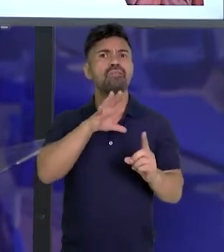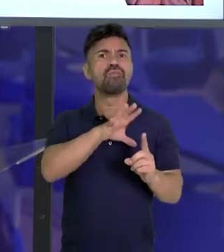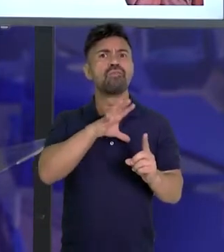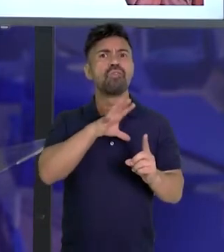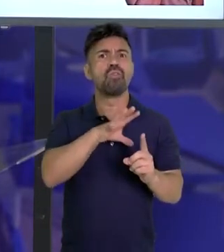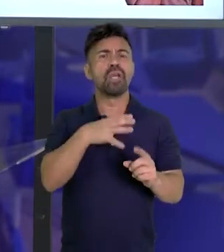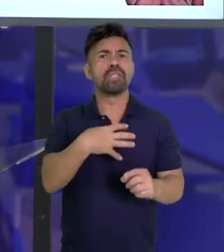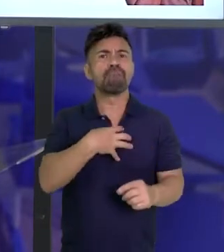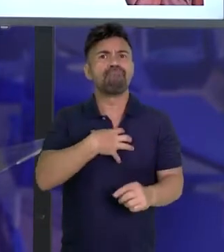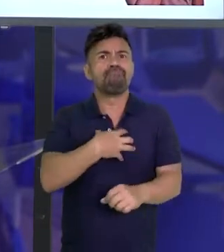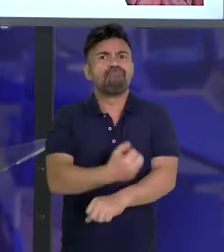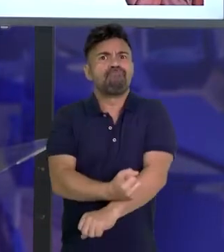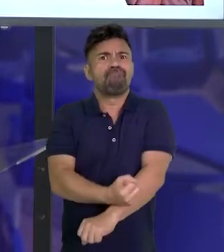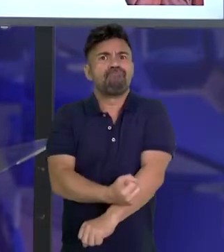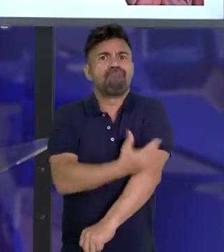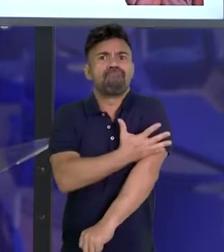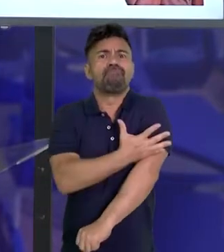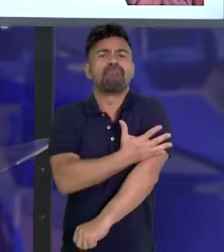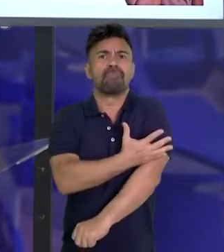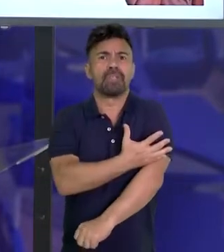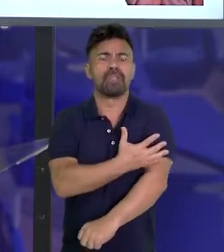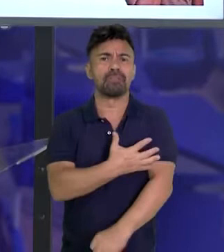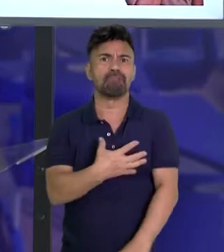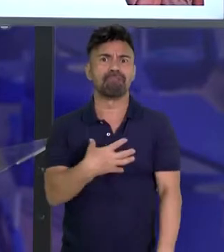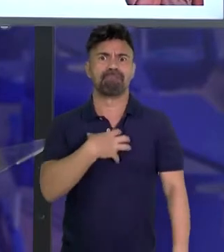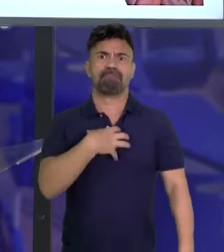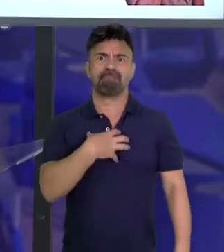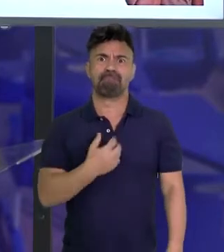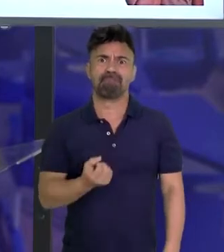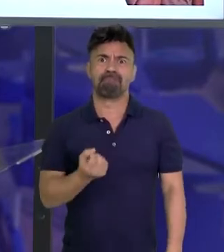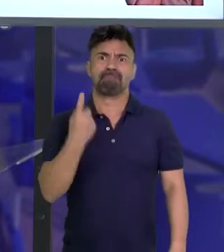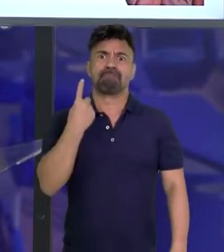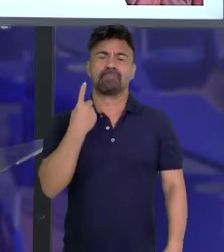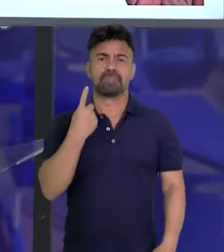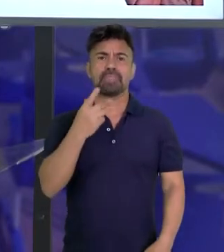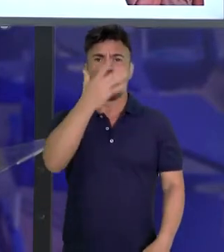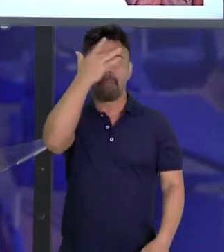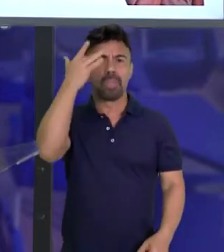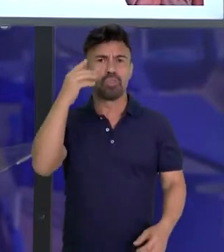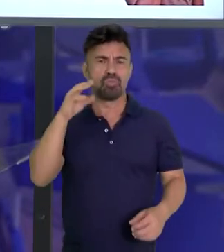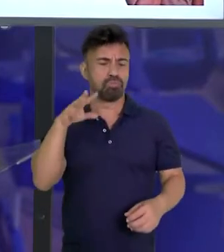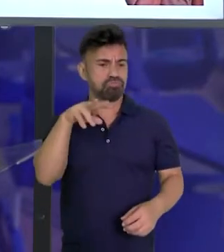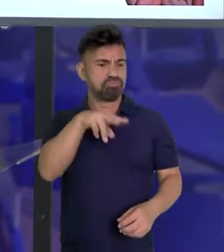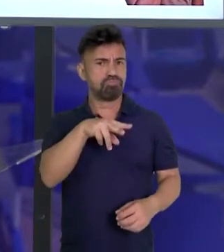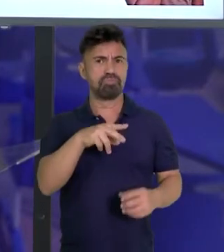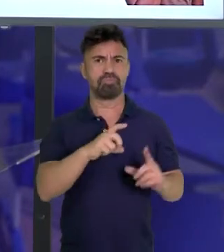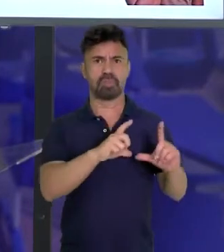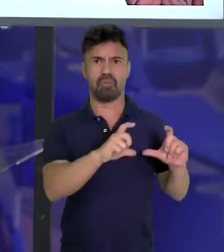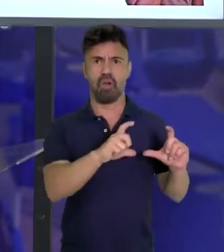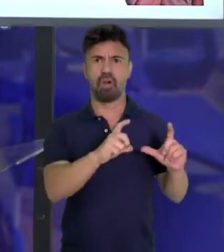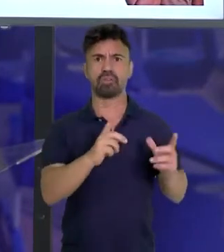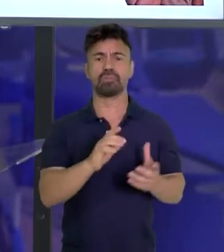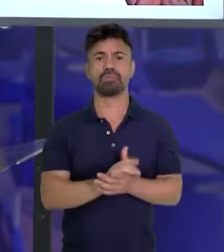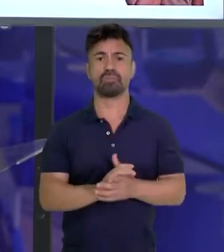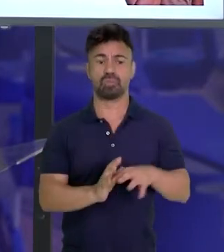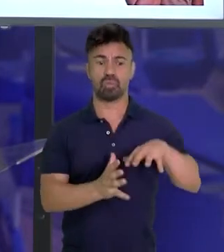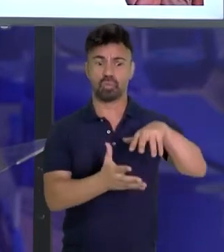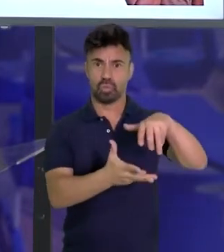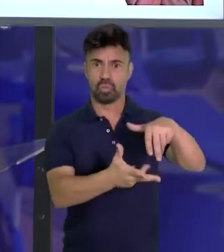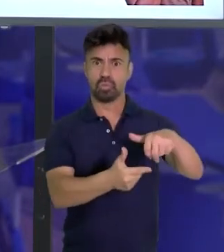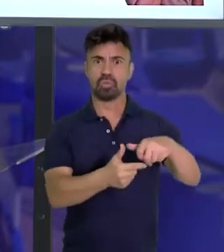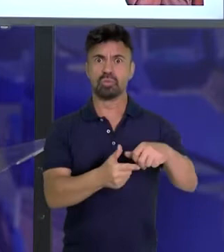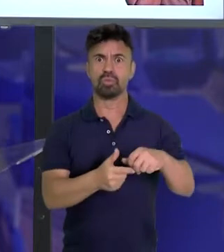pelas emoções que elas causaram, pelo impacto que elas causaram nas pessoas ao redor do mundo. Eu queria que